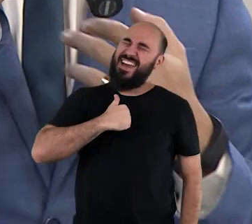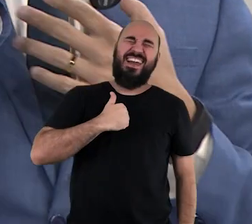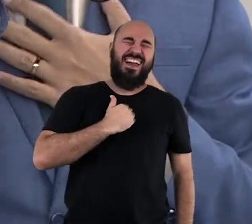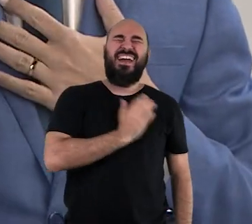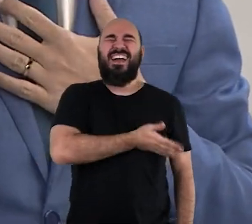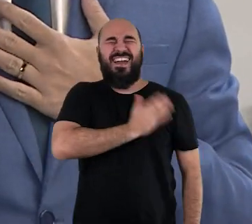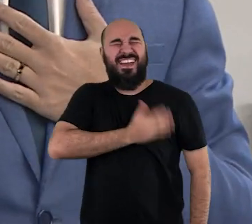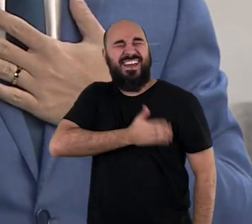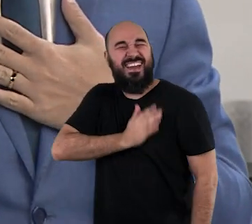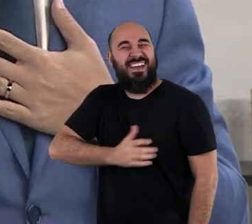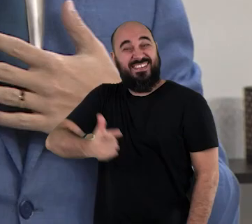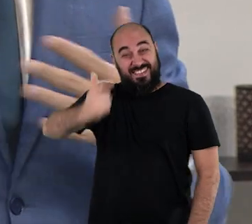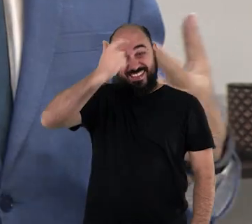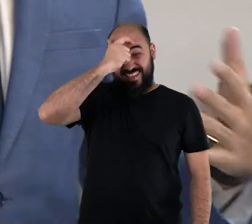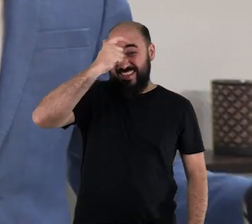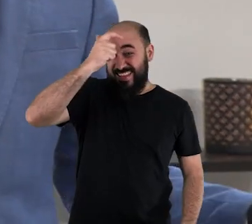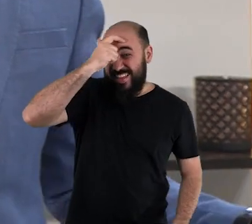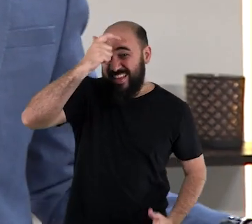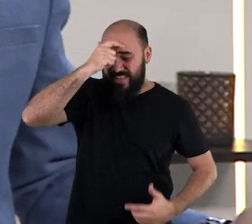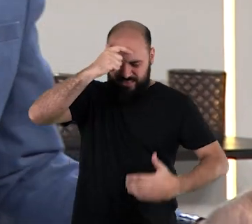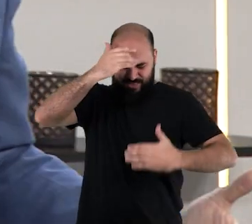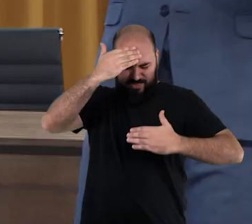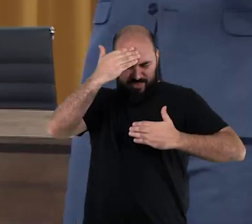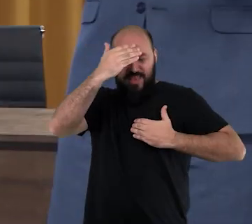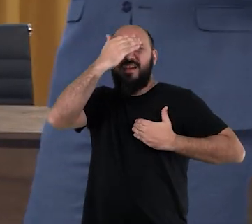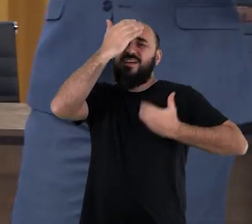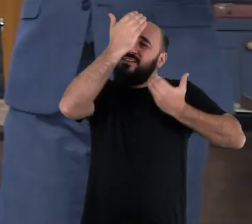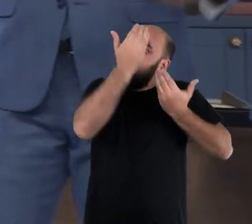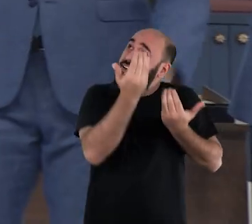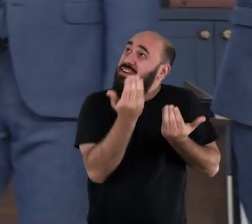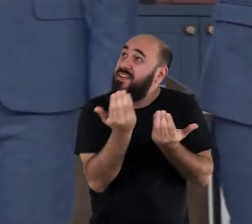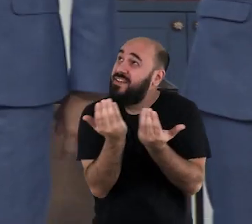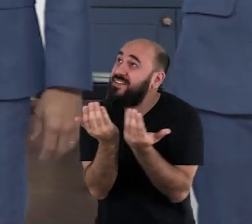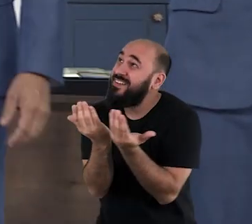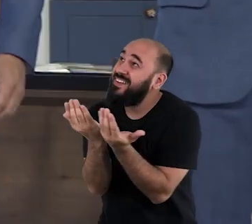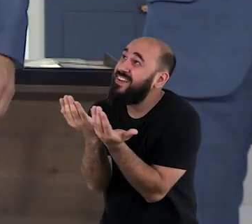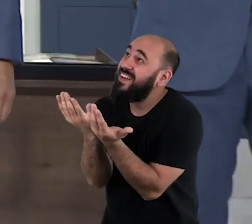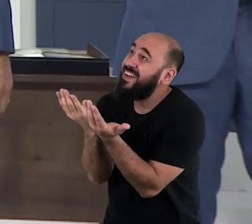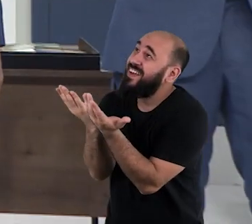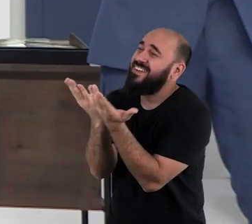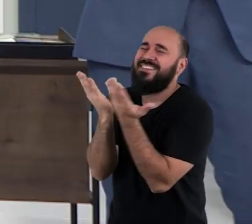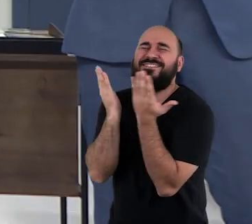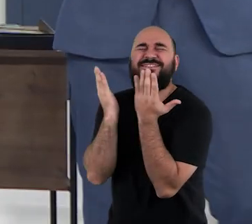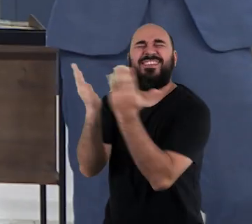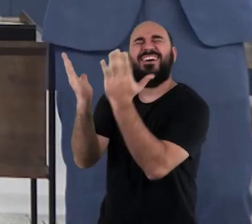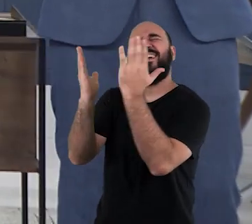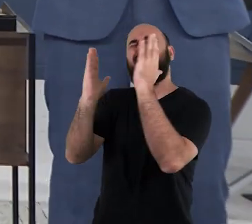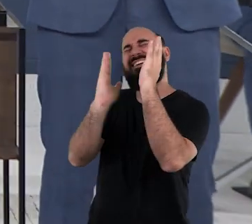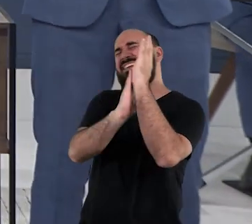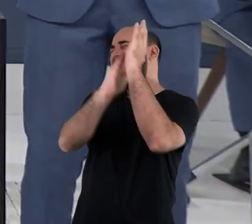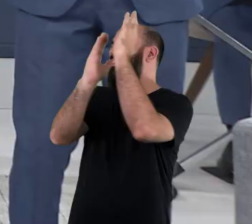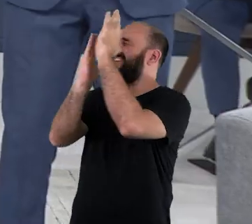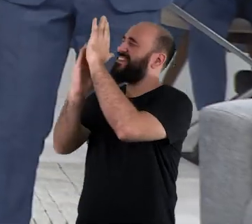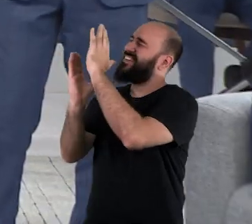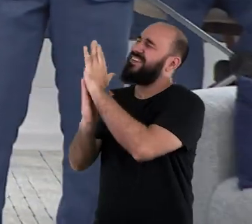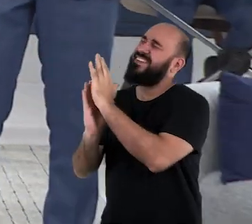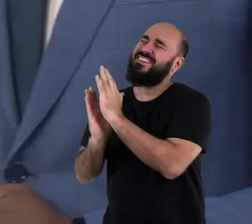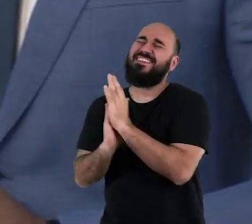nosso coração e com entendimento ofereçamos o nosso